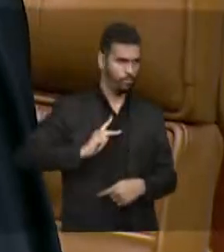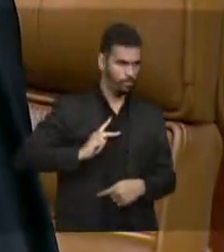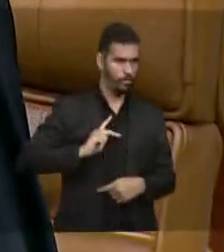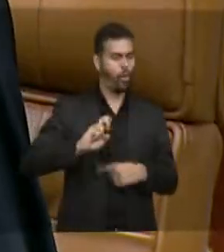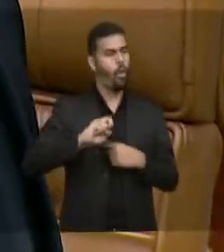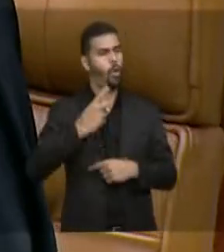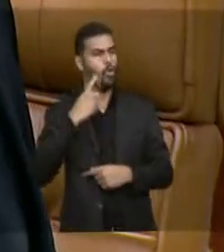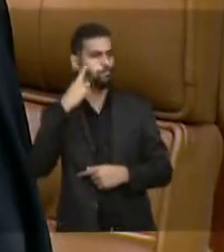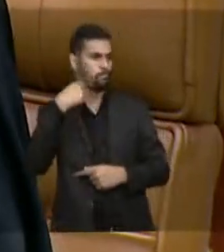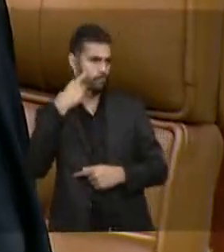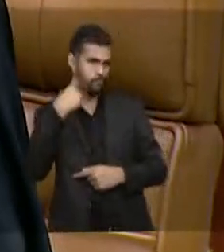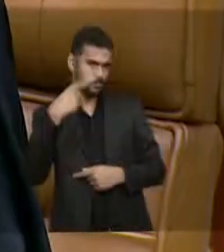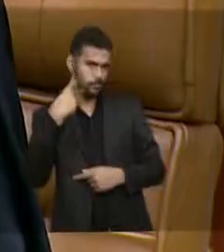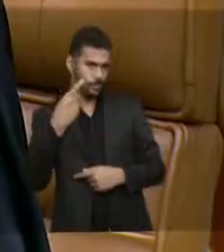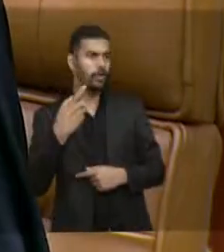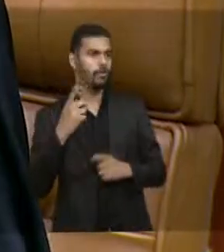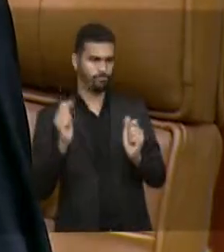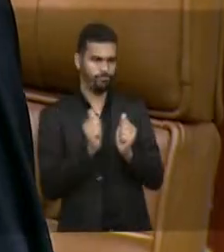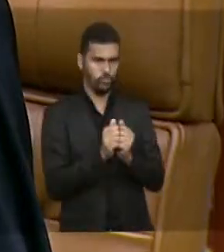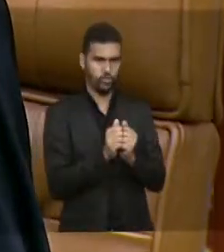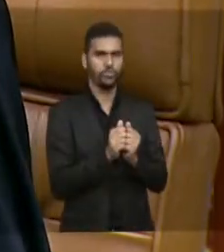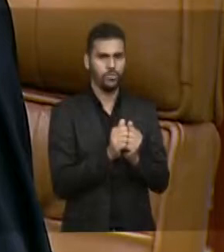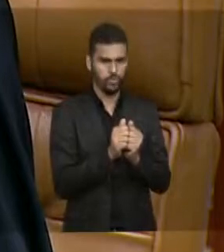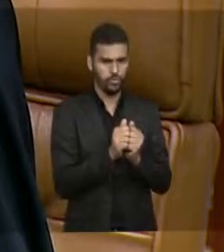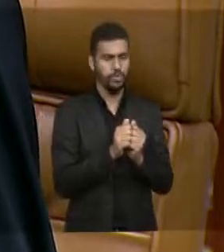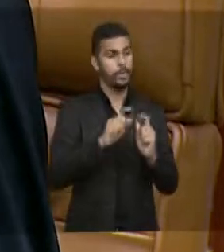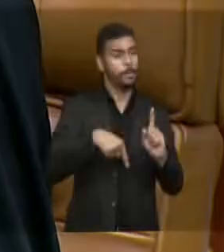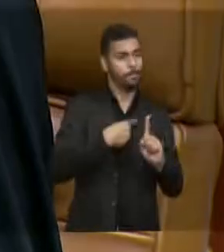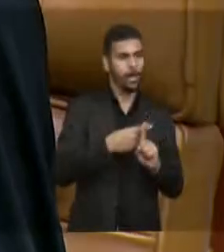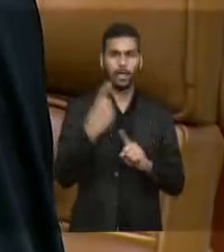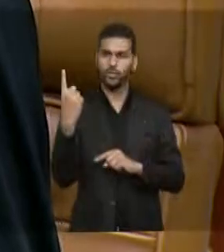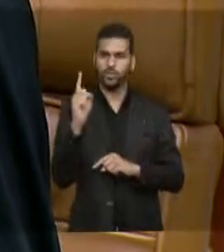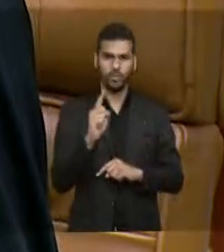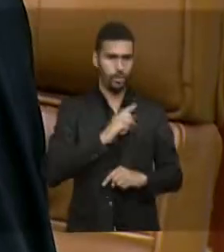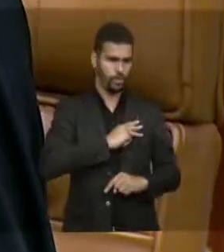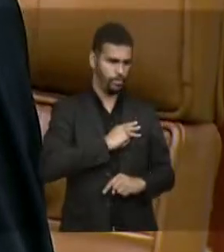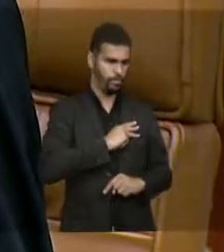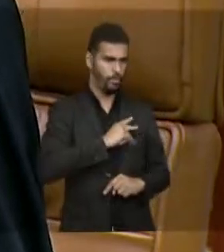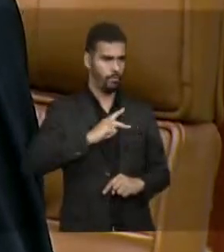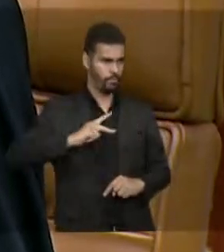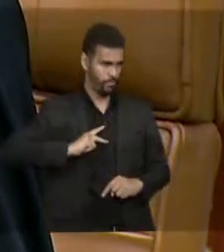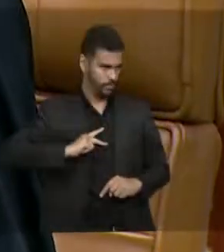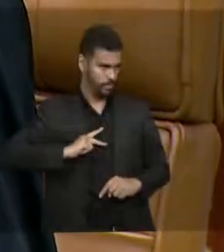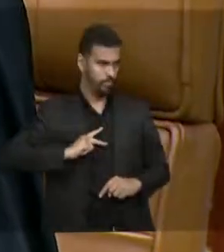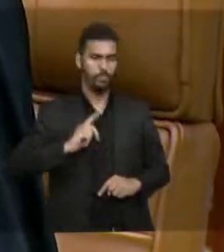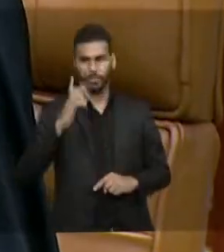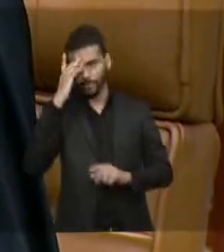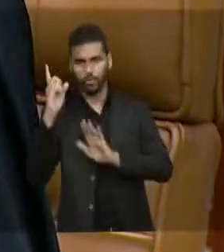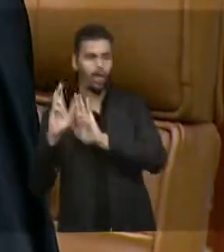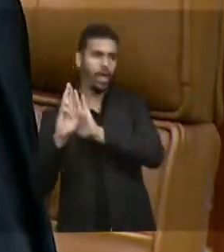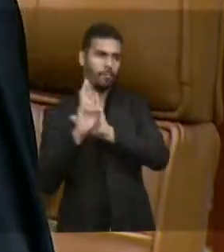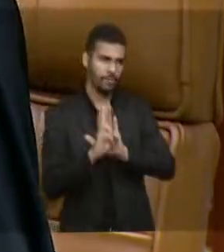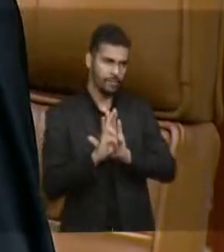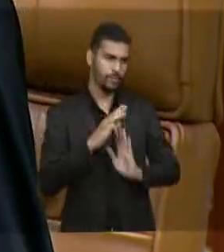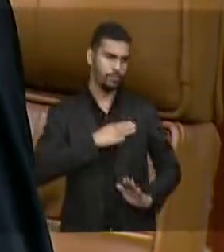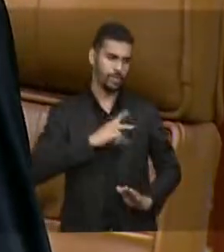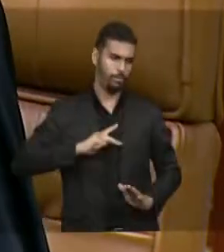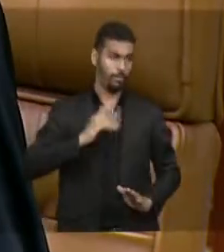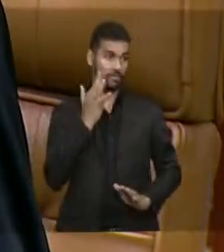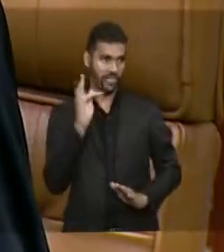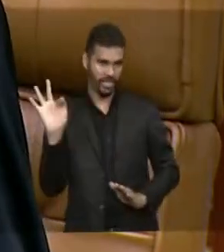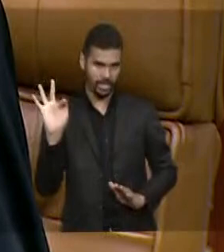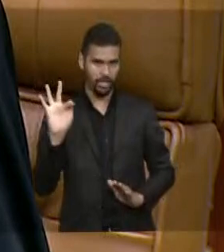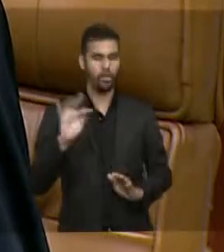ou e do outro lado um membro do Ministério Público Federal ou do Distrito Federal e o juízes